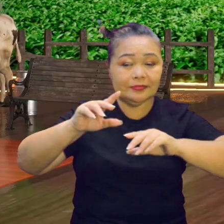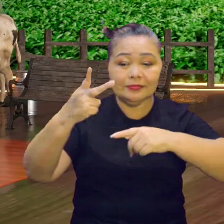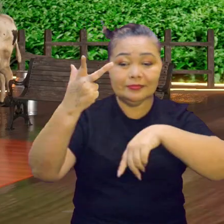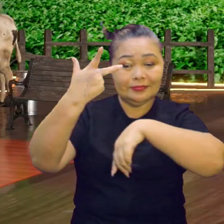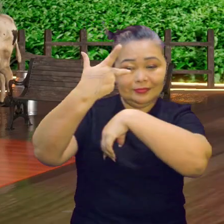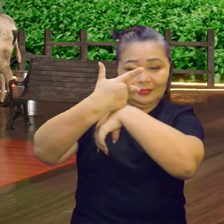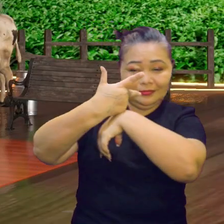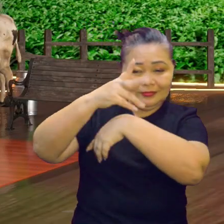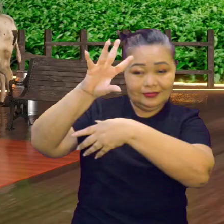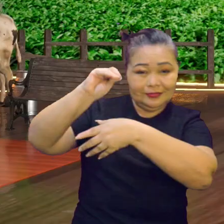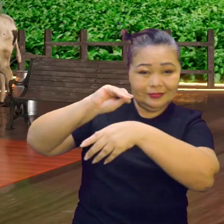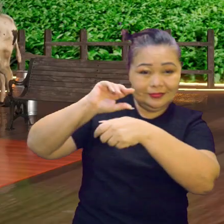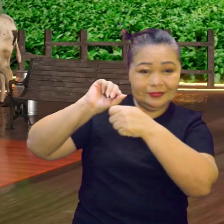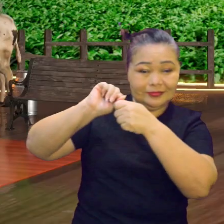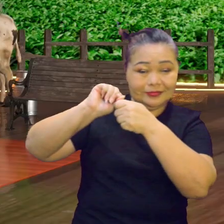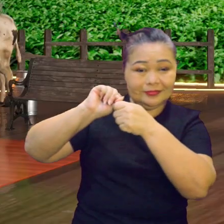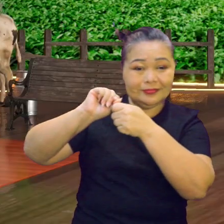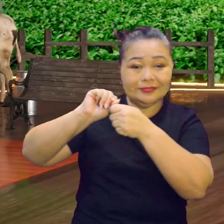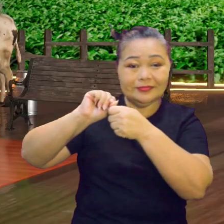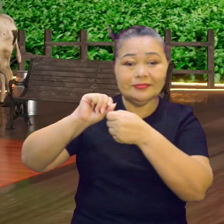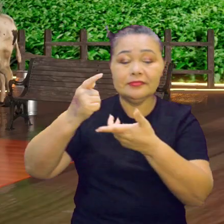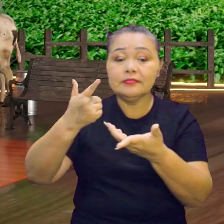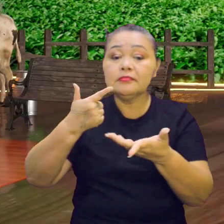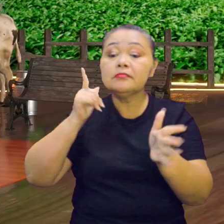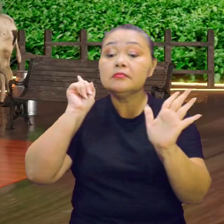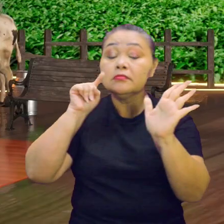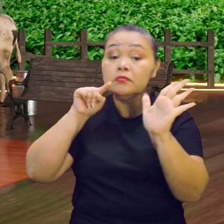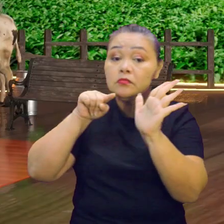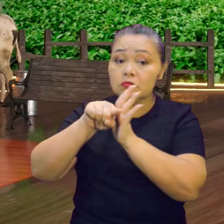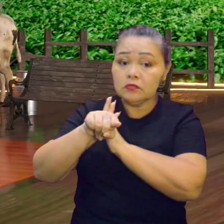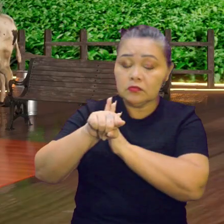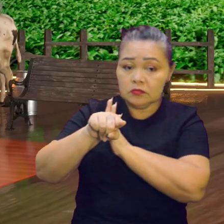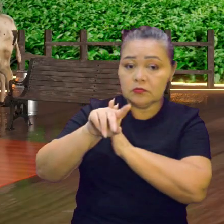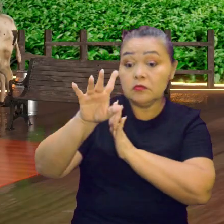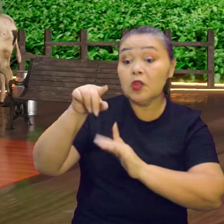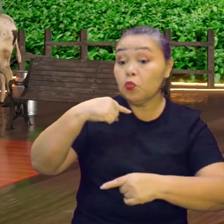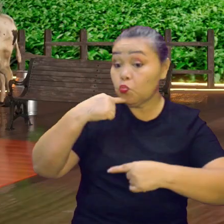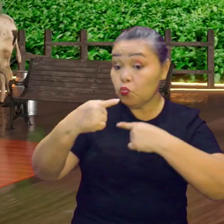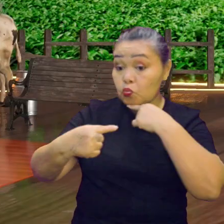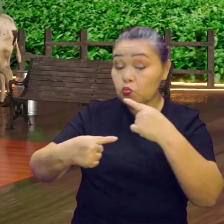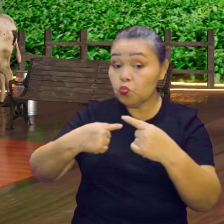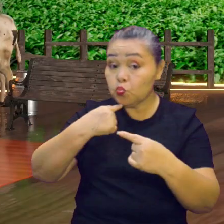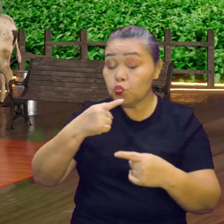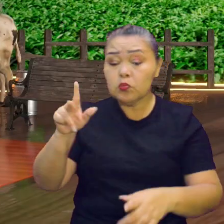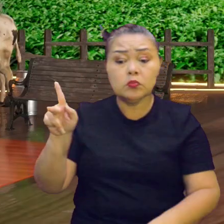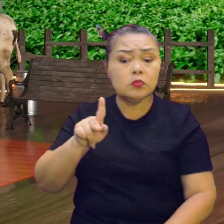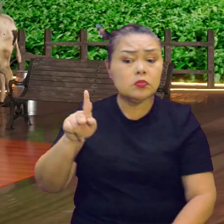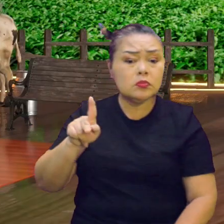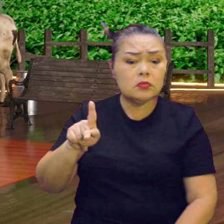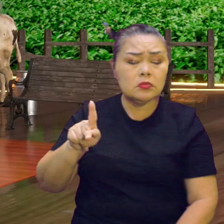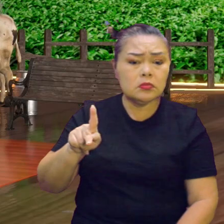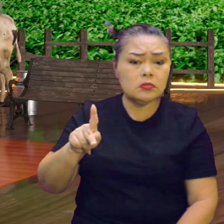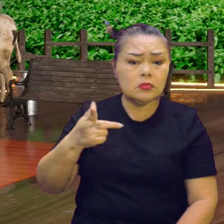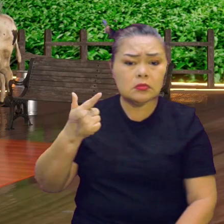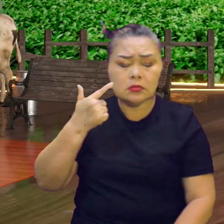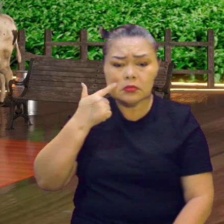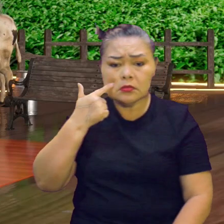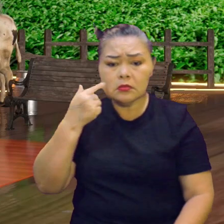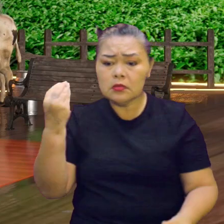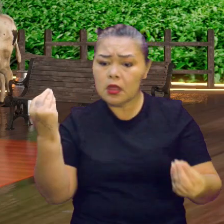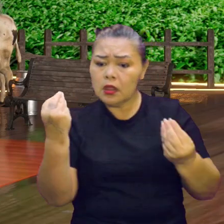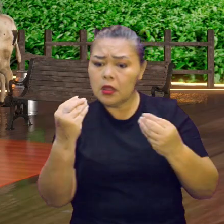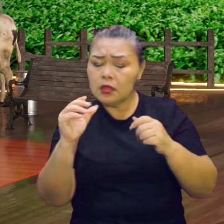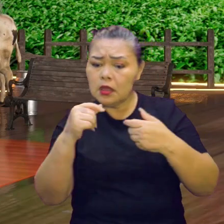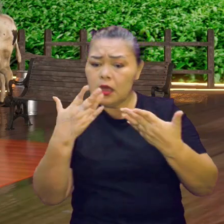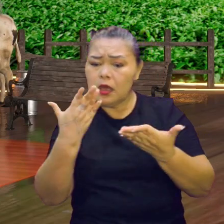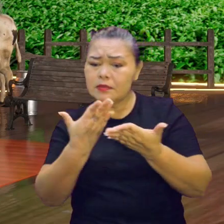câmera deitada, perguntando aí, tirando alguma dúvida, falando assim, professor, tem um assunto aí da aula que eu